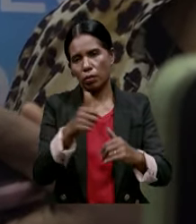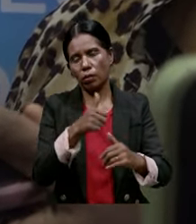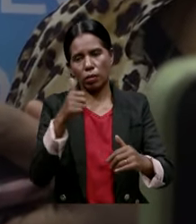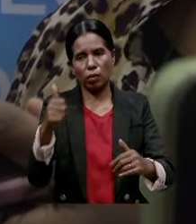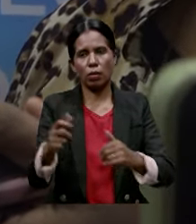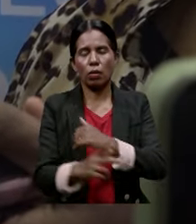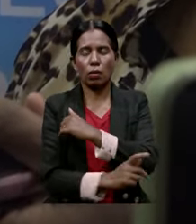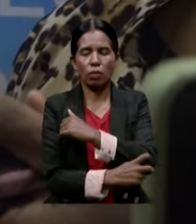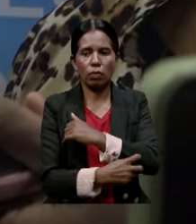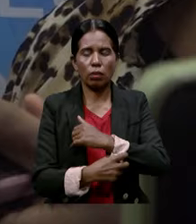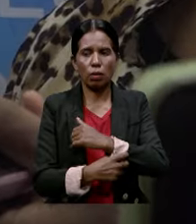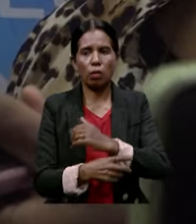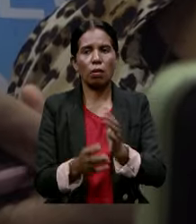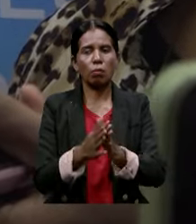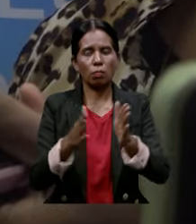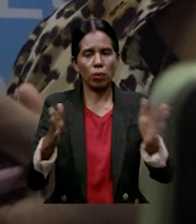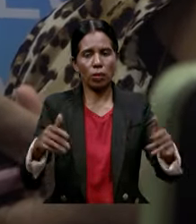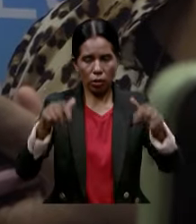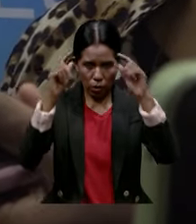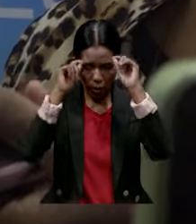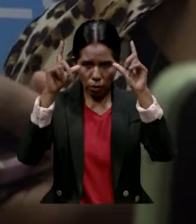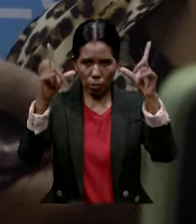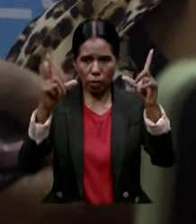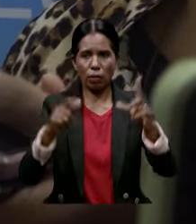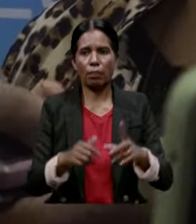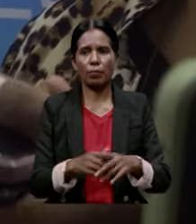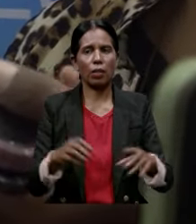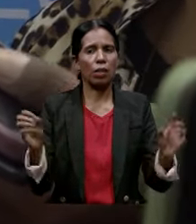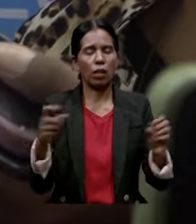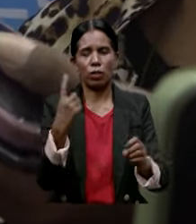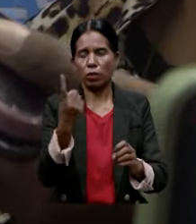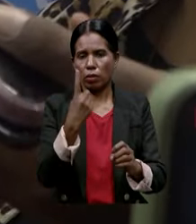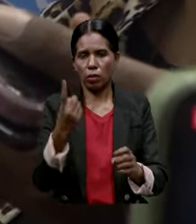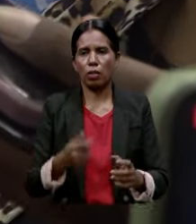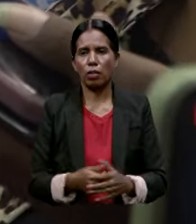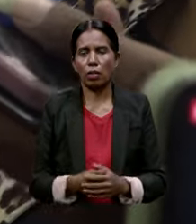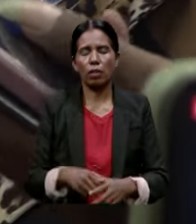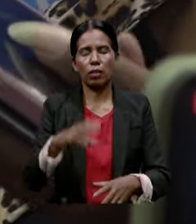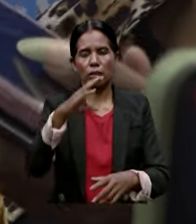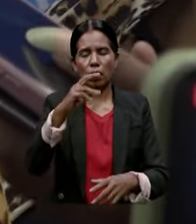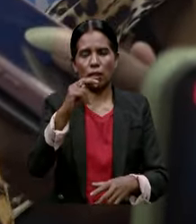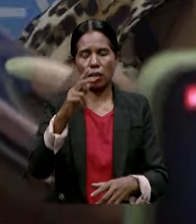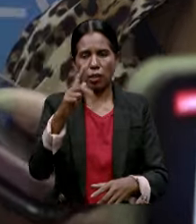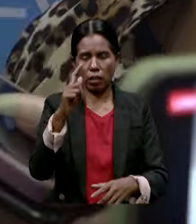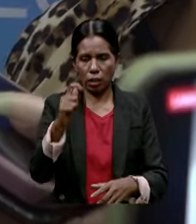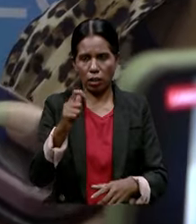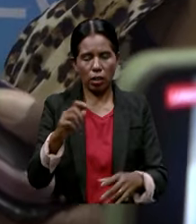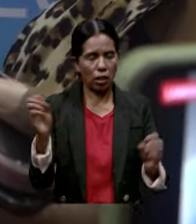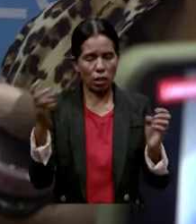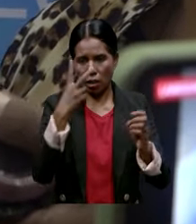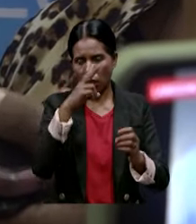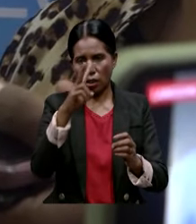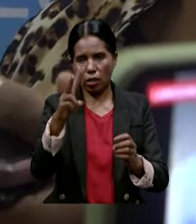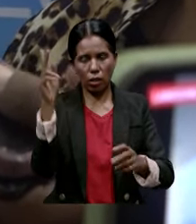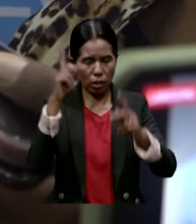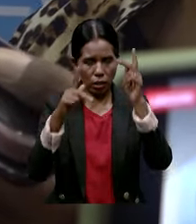corrupção bota deve de Timor, né? Que la os CNRD, ou la re,